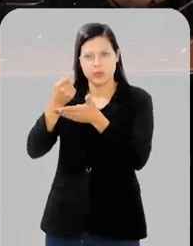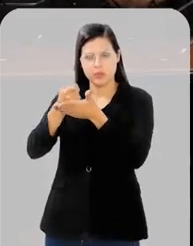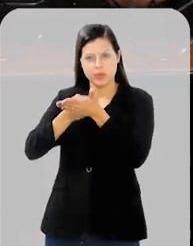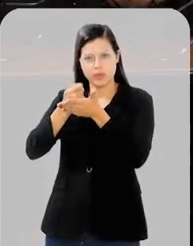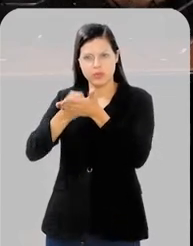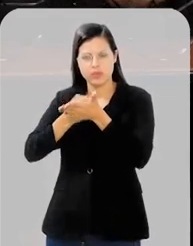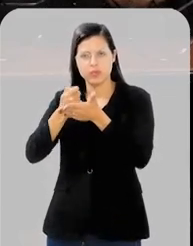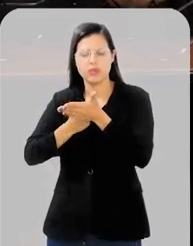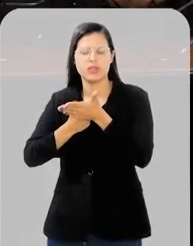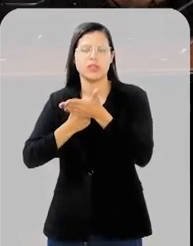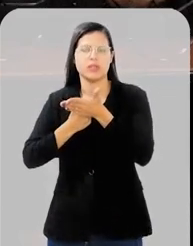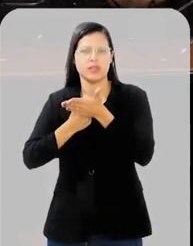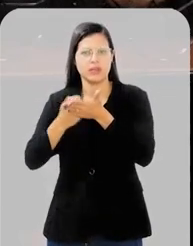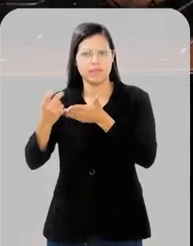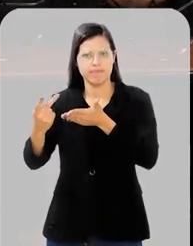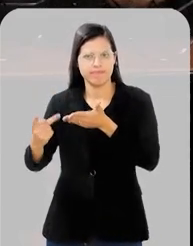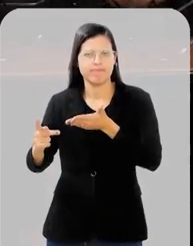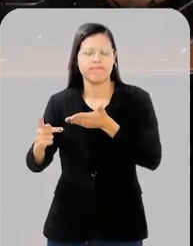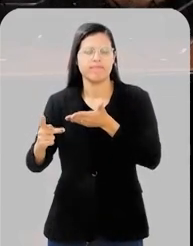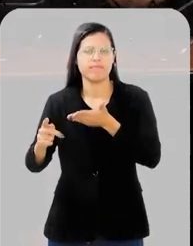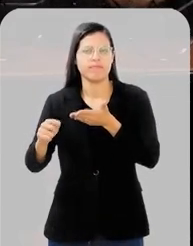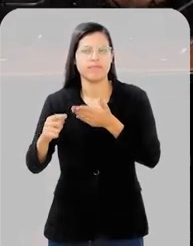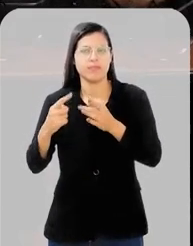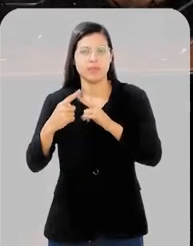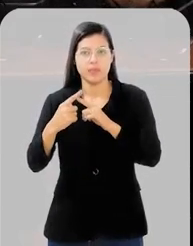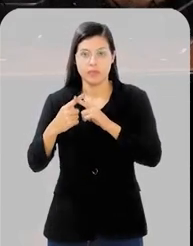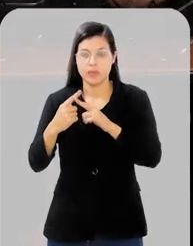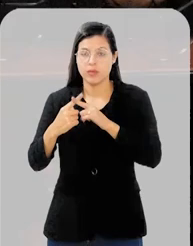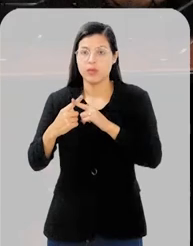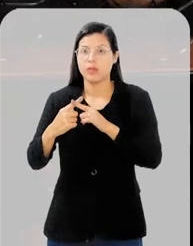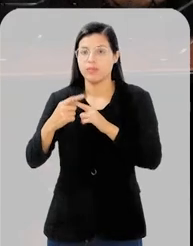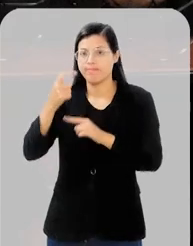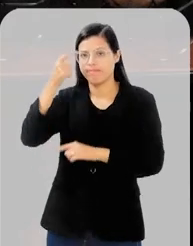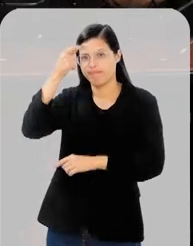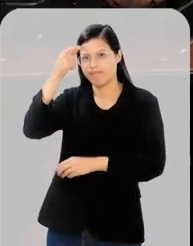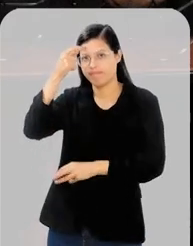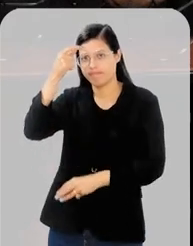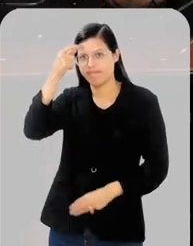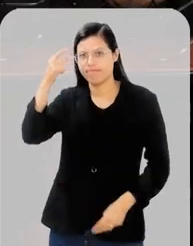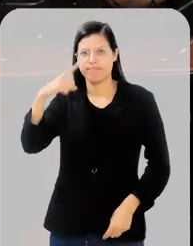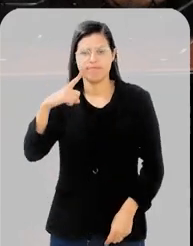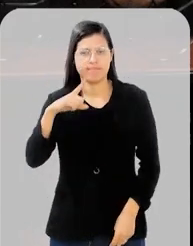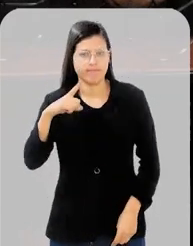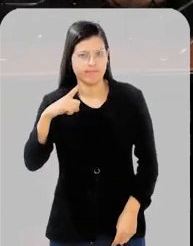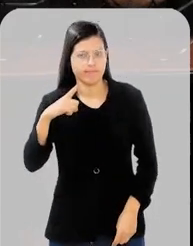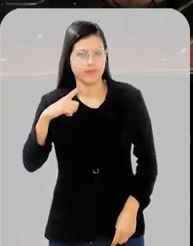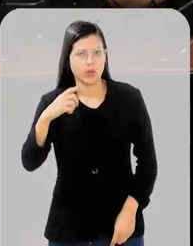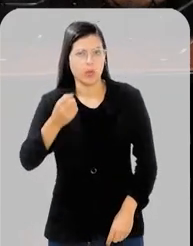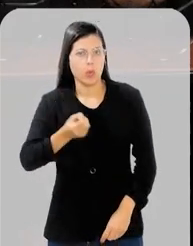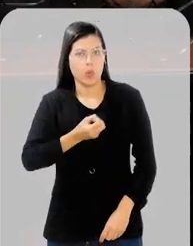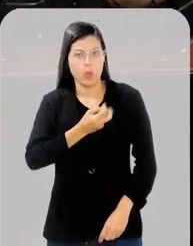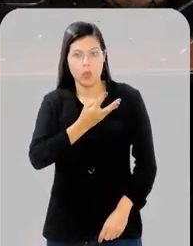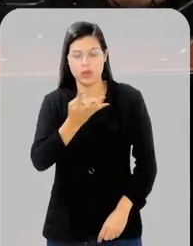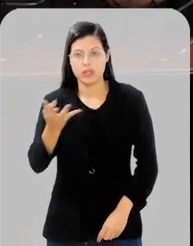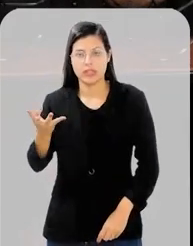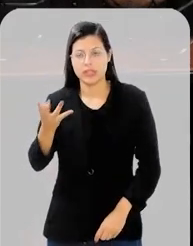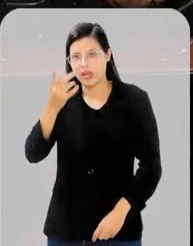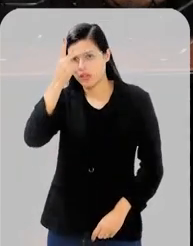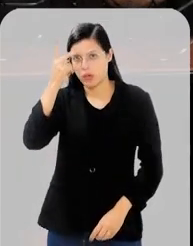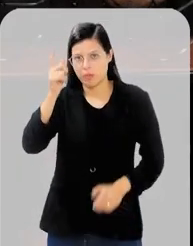luta dele uma luta muito grande porque nós temos consciência do número de